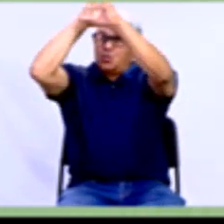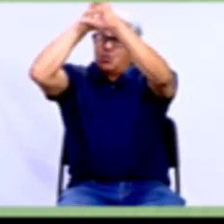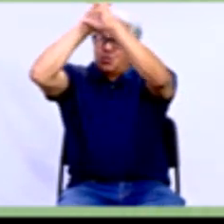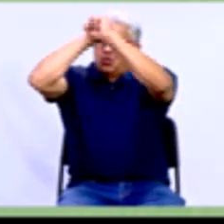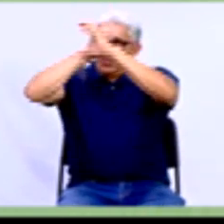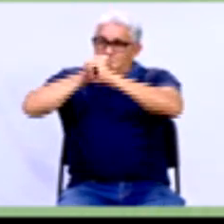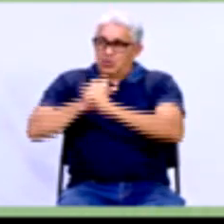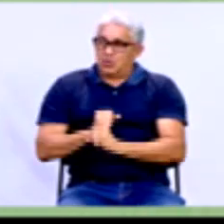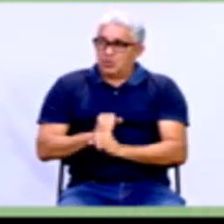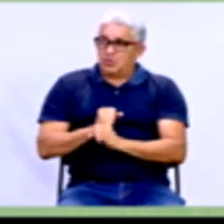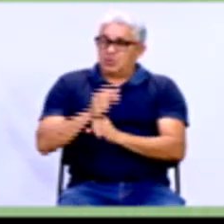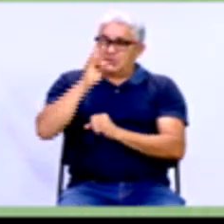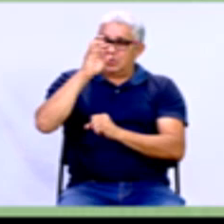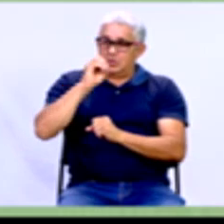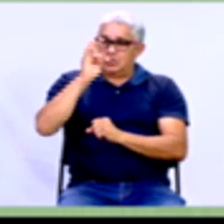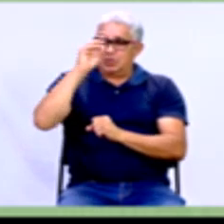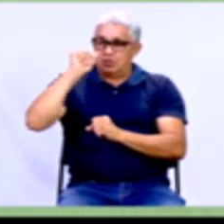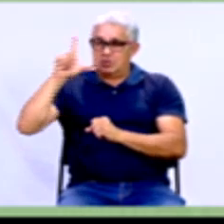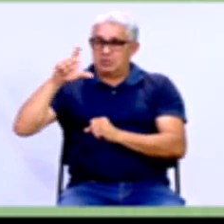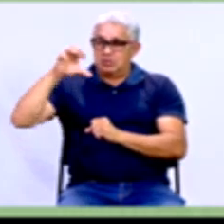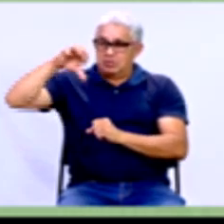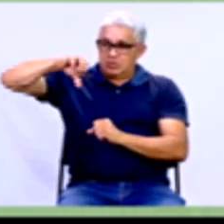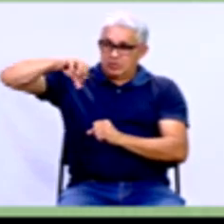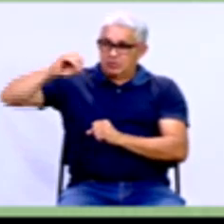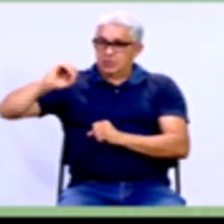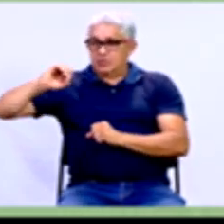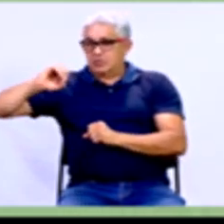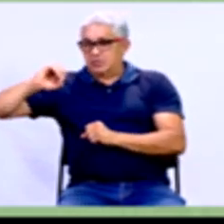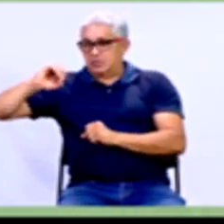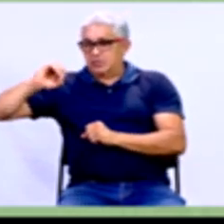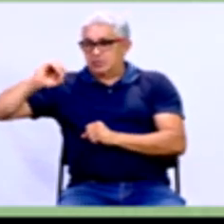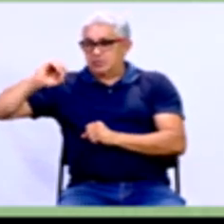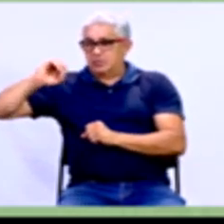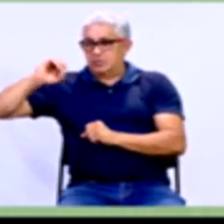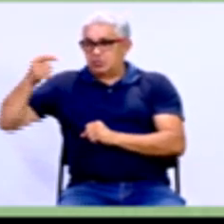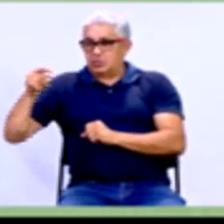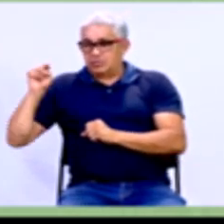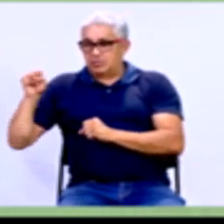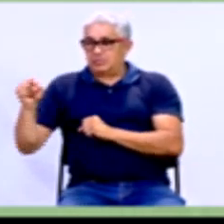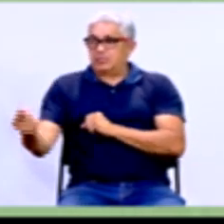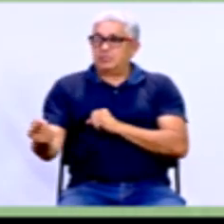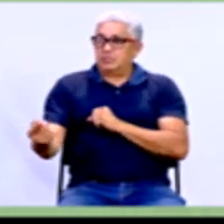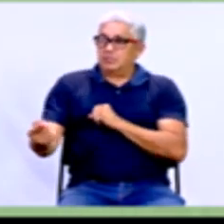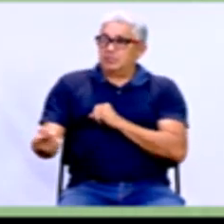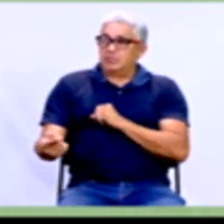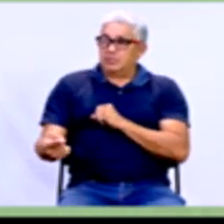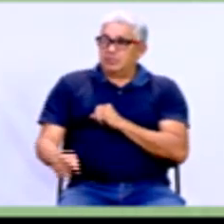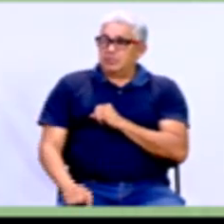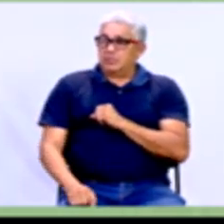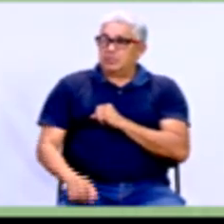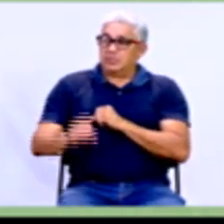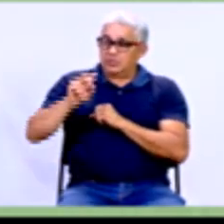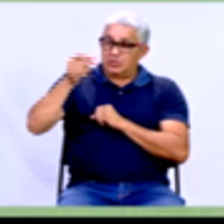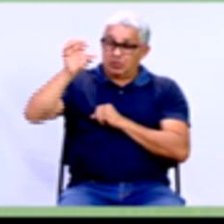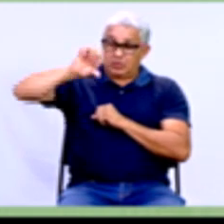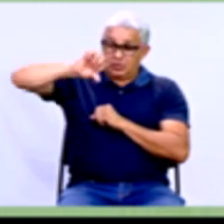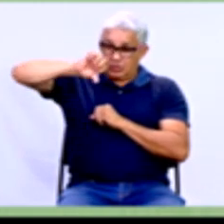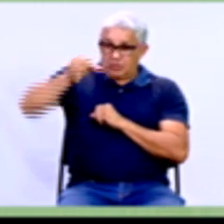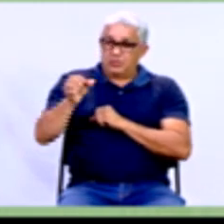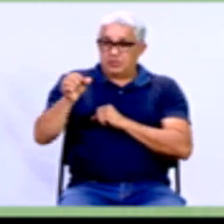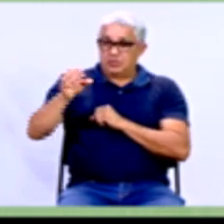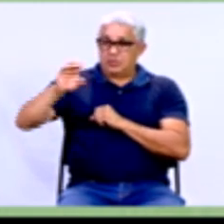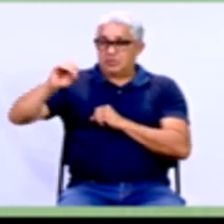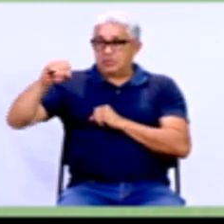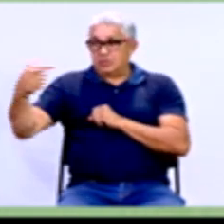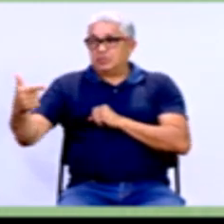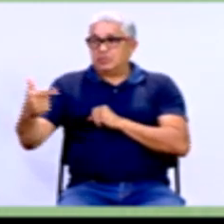um total de 9.002. Esse aqui é o total que a gente vai usar. Agora, vamos preencher aqui o campo do